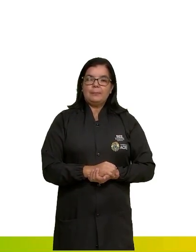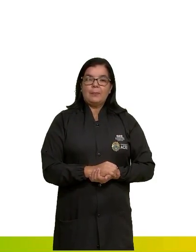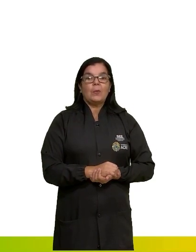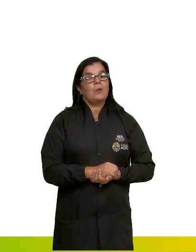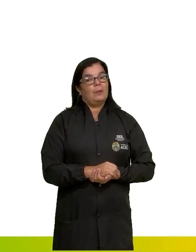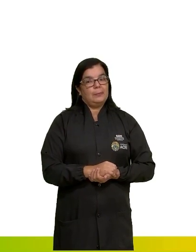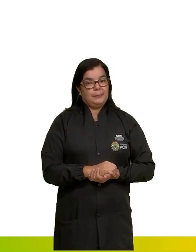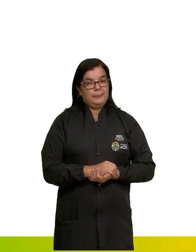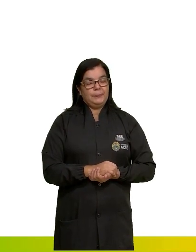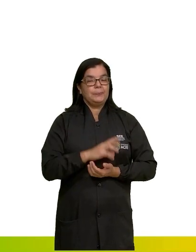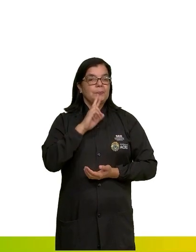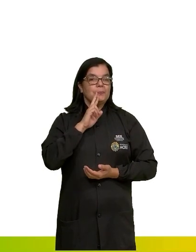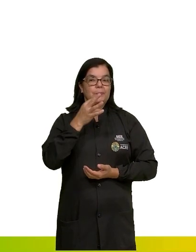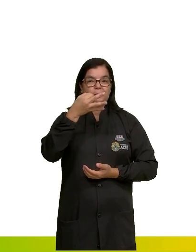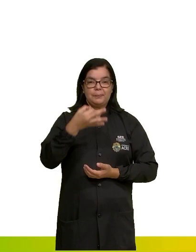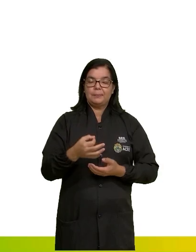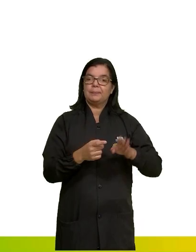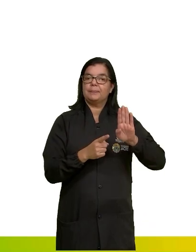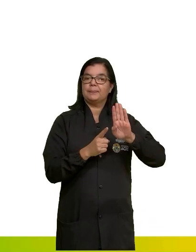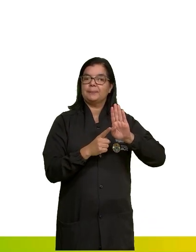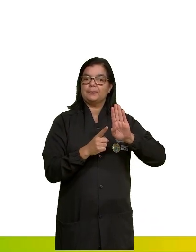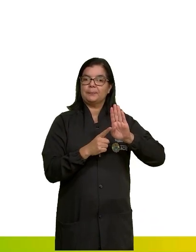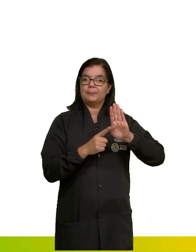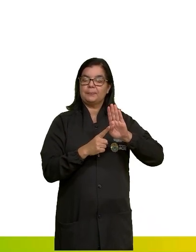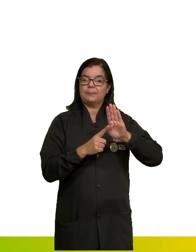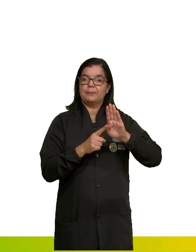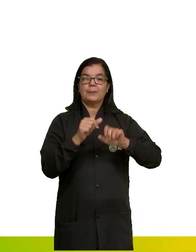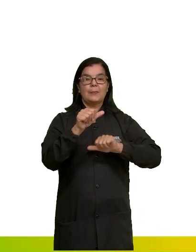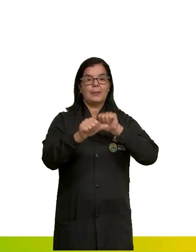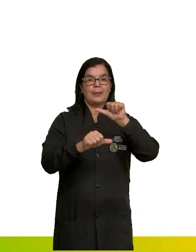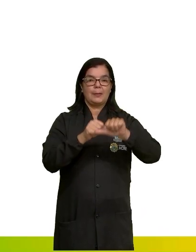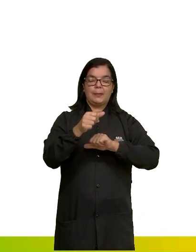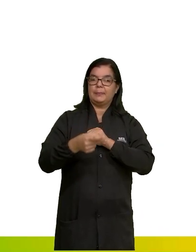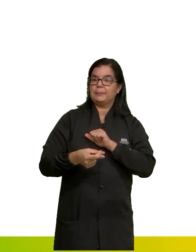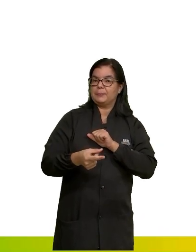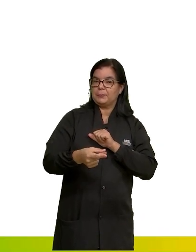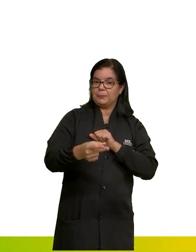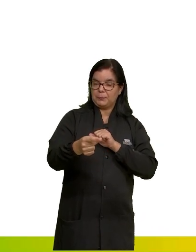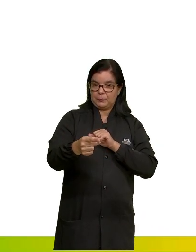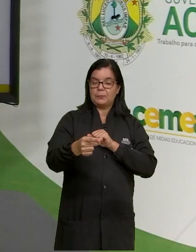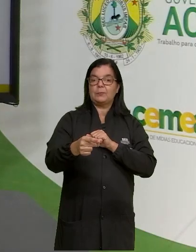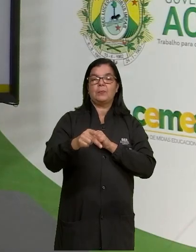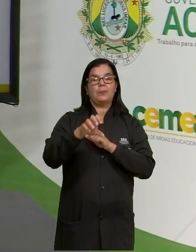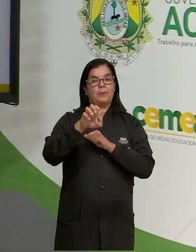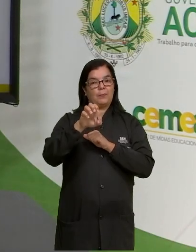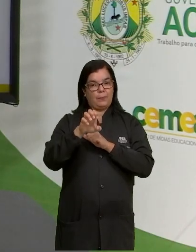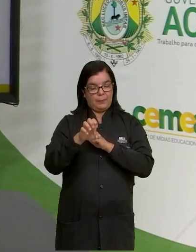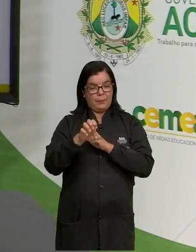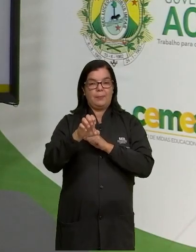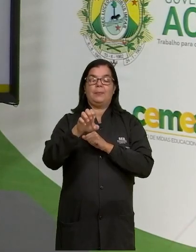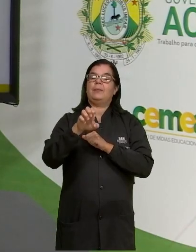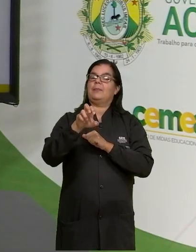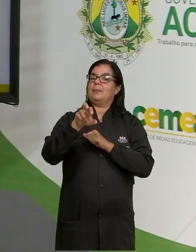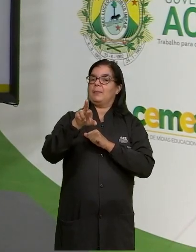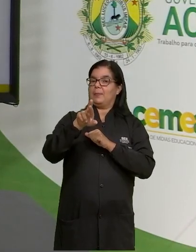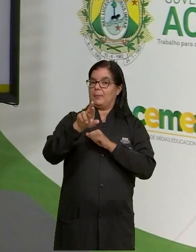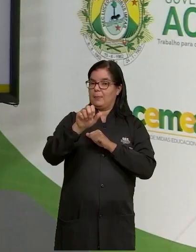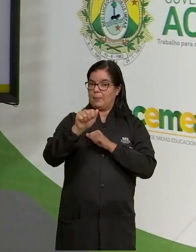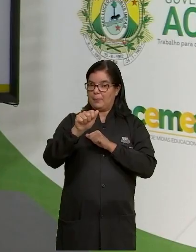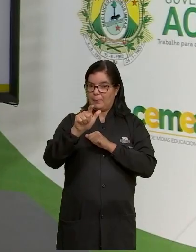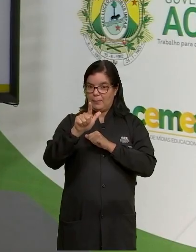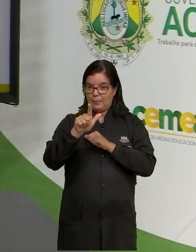Olha aí. Letra B. Transformação eterna. O Heráclito dizia: nada